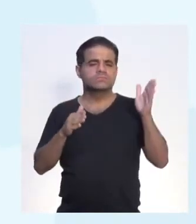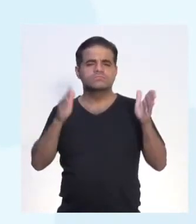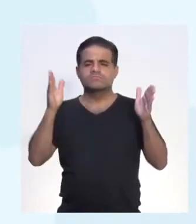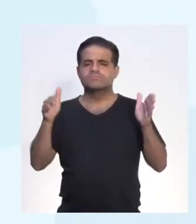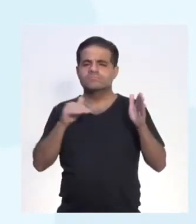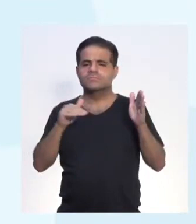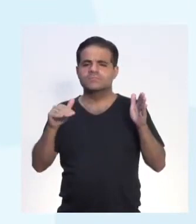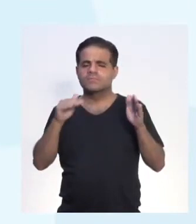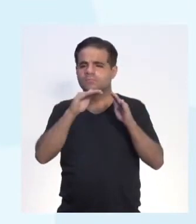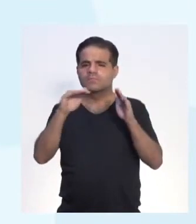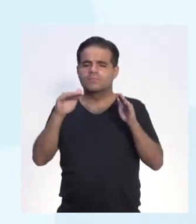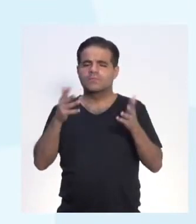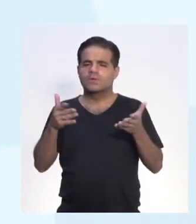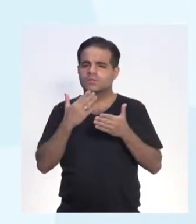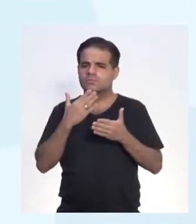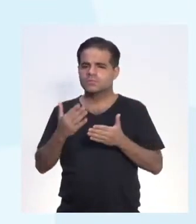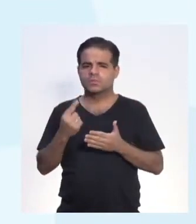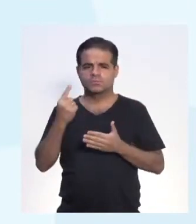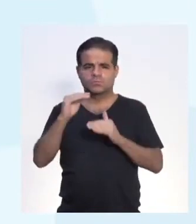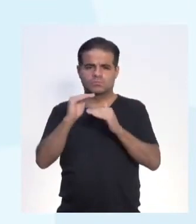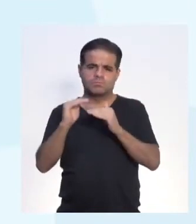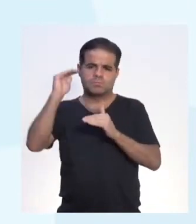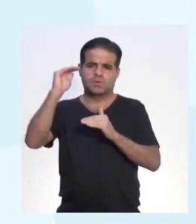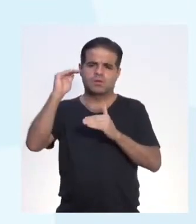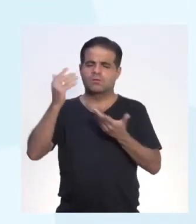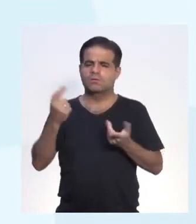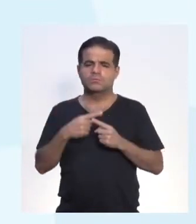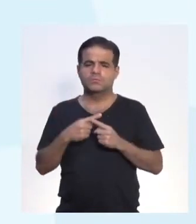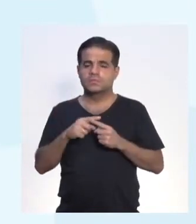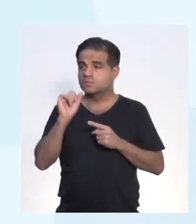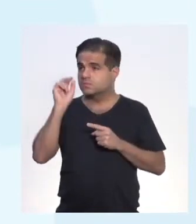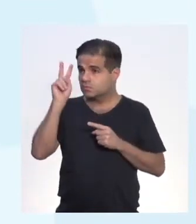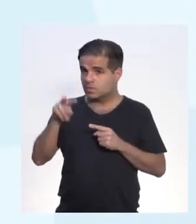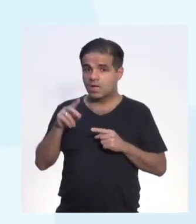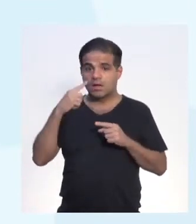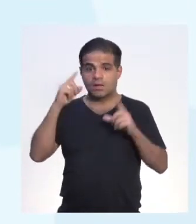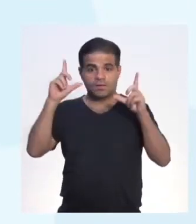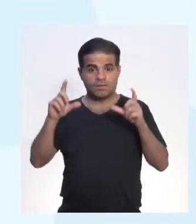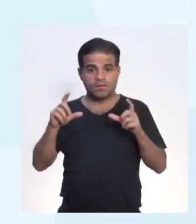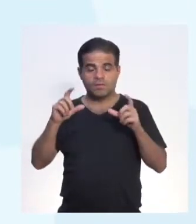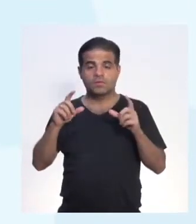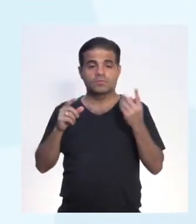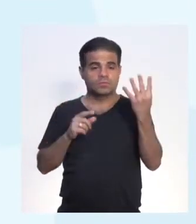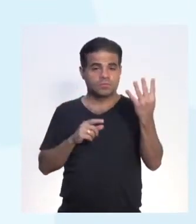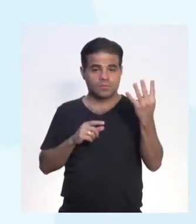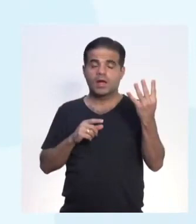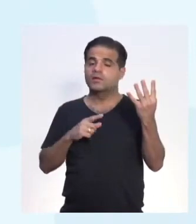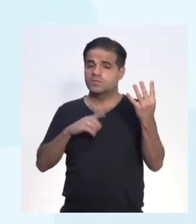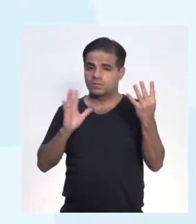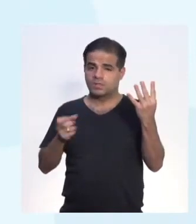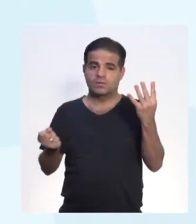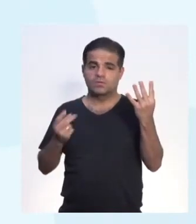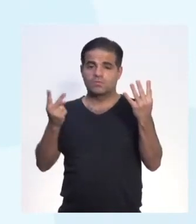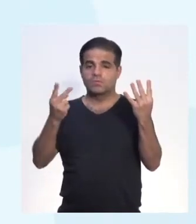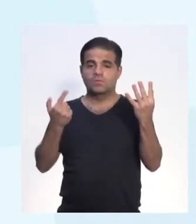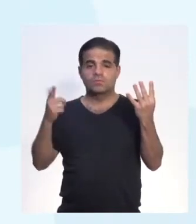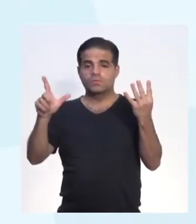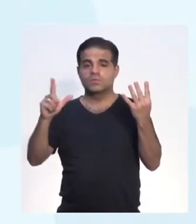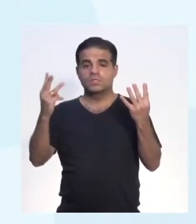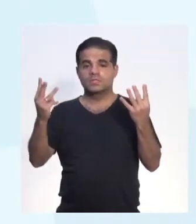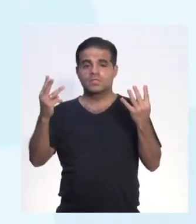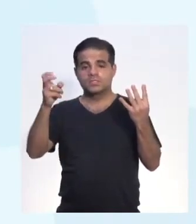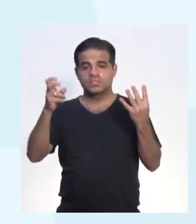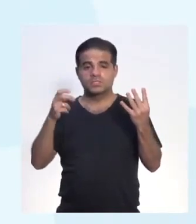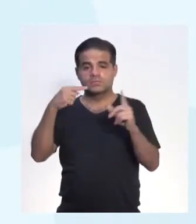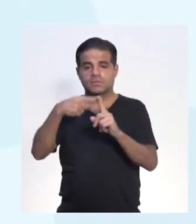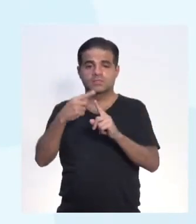Por que que agora você está pedindo só o lado maior? Porque se você olhar na sua figura, um lado é 4, você já tem o valor. No outro é